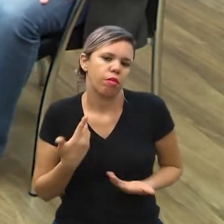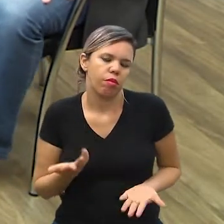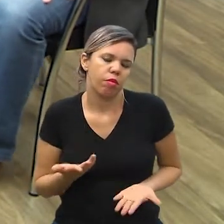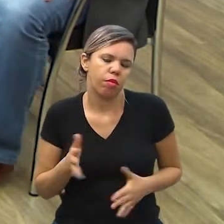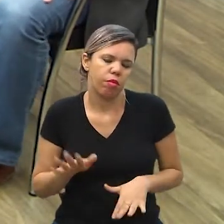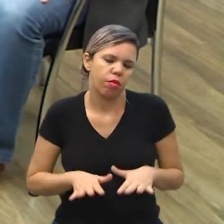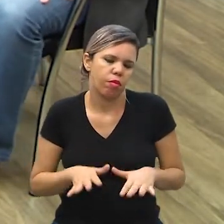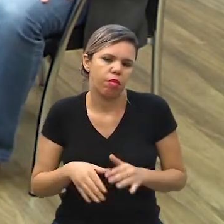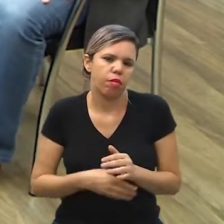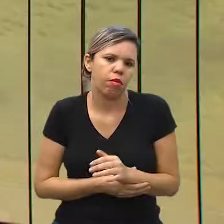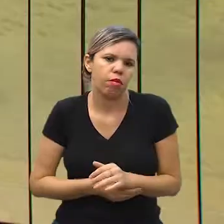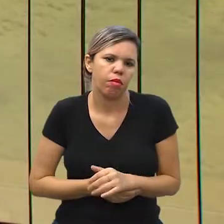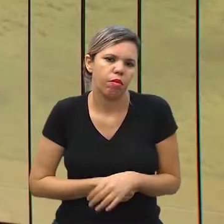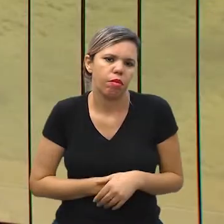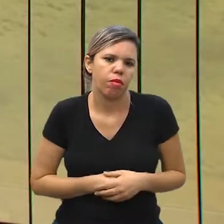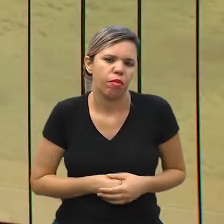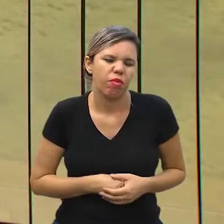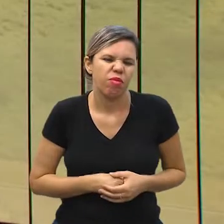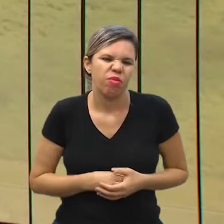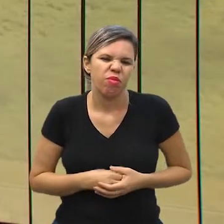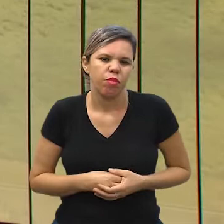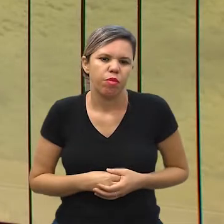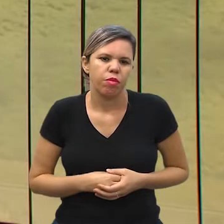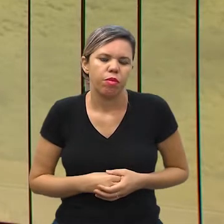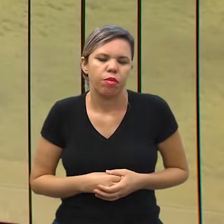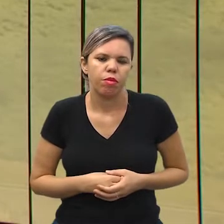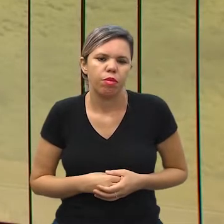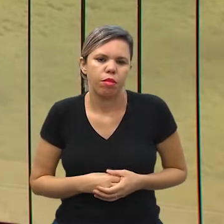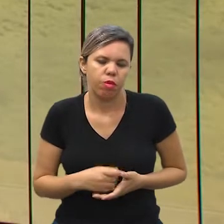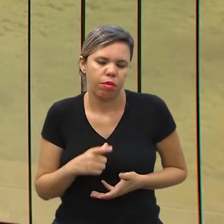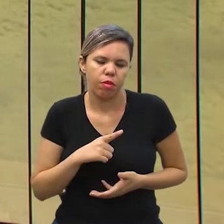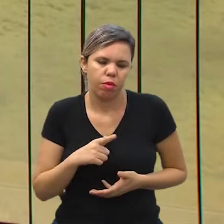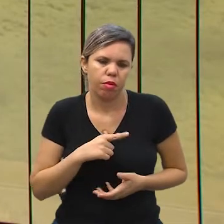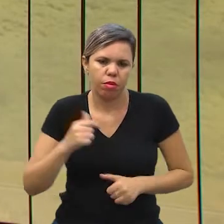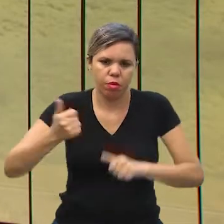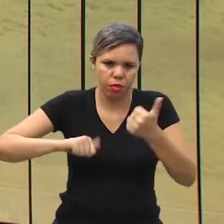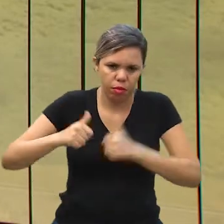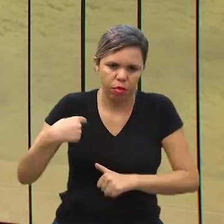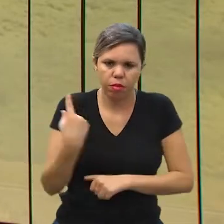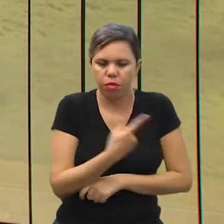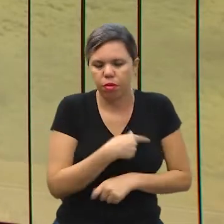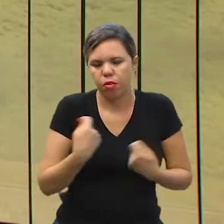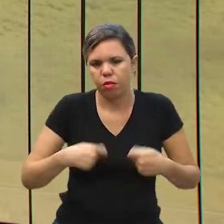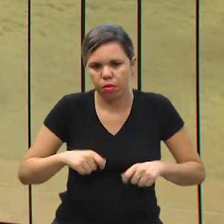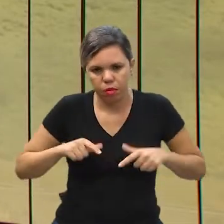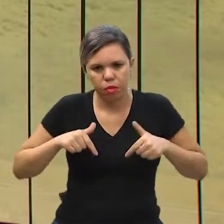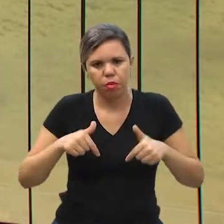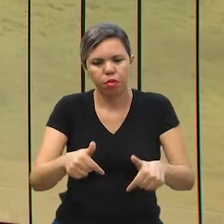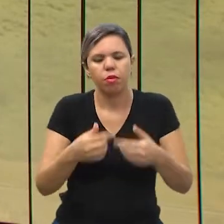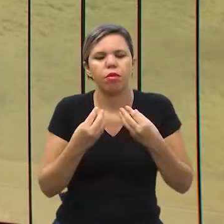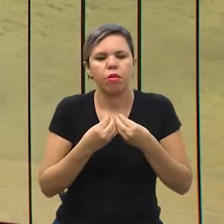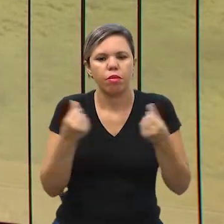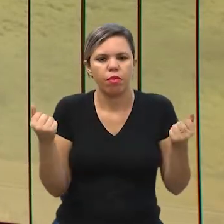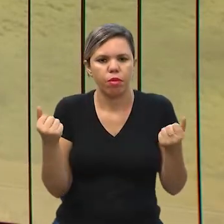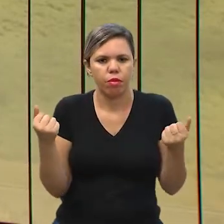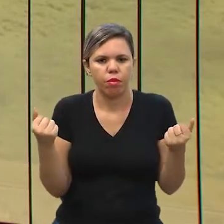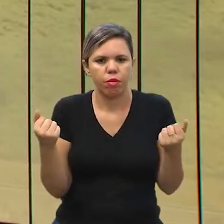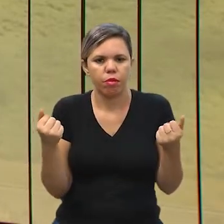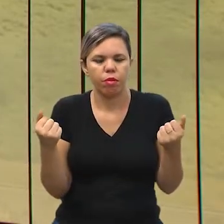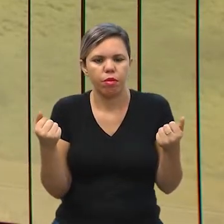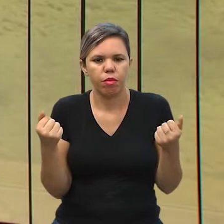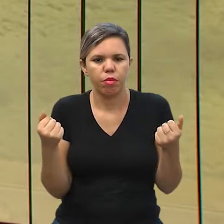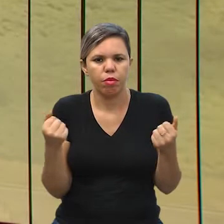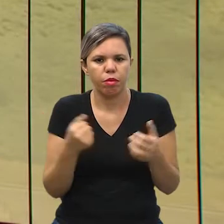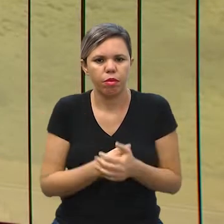eu embora né eu tenho uma avaliação de que a toalha com muita qualidade